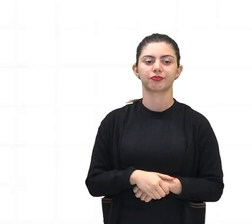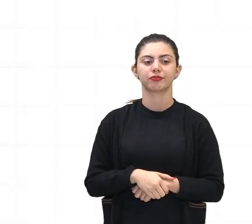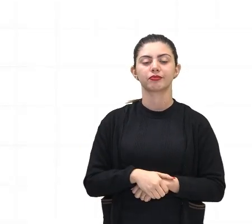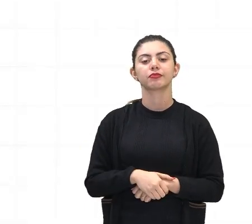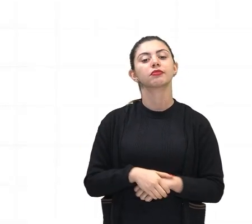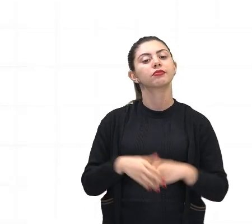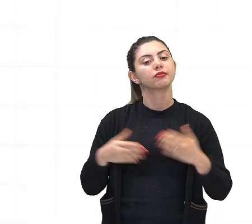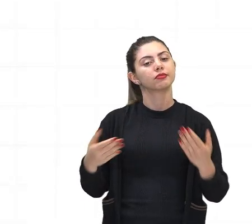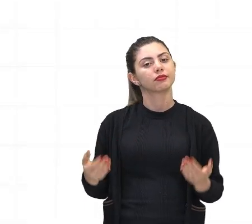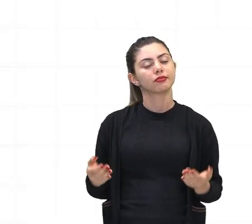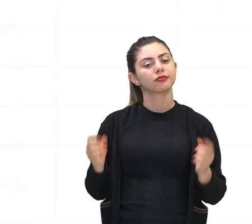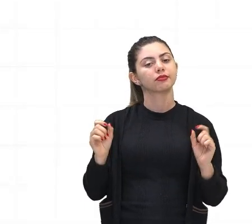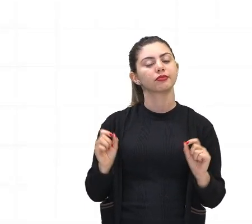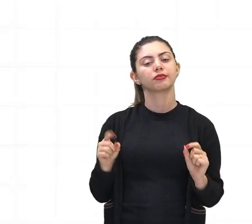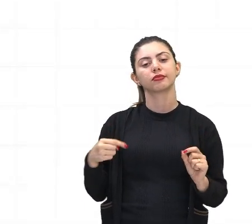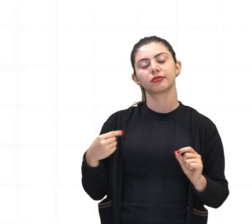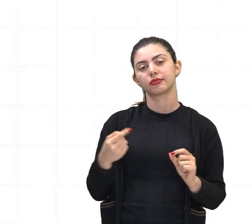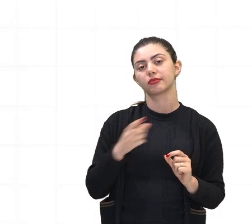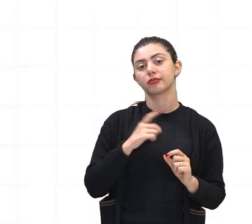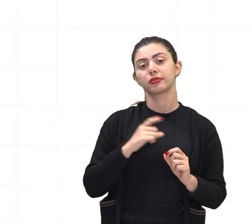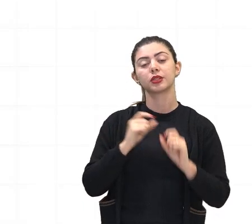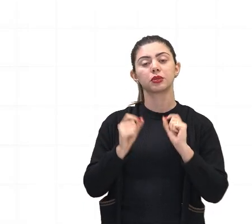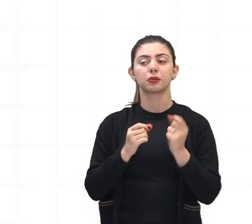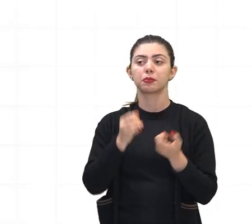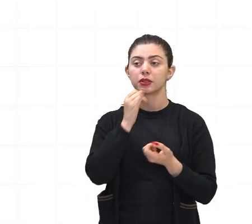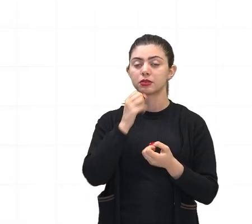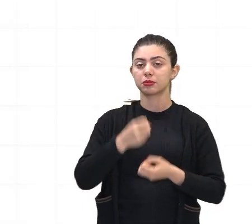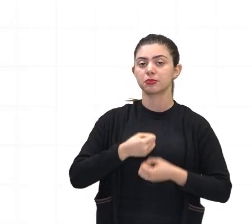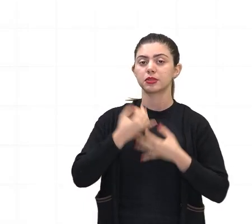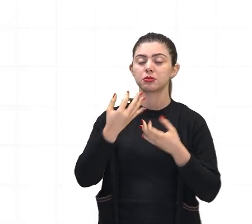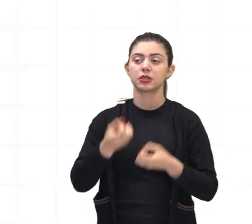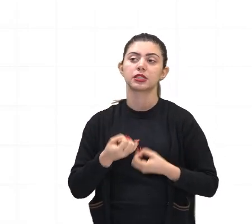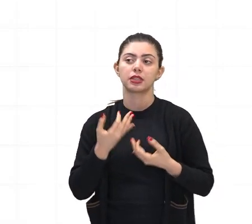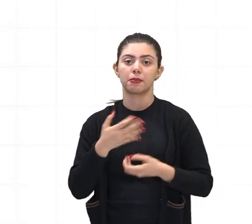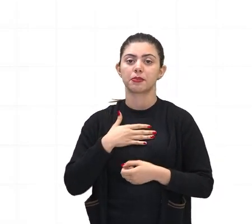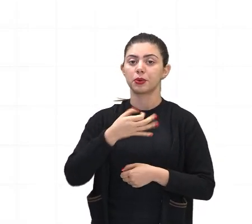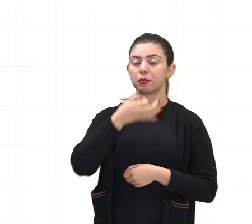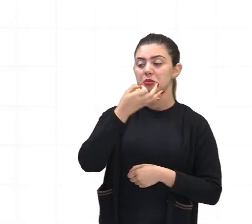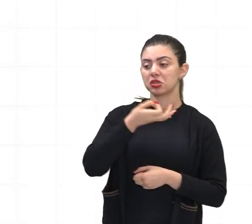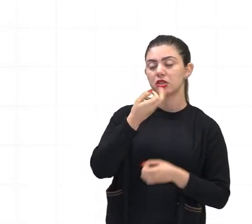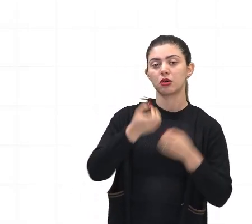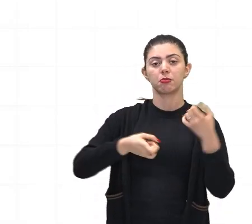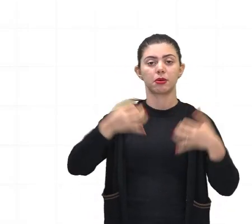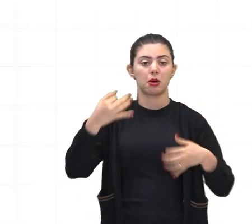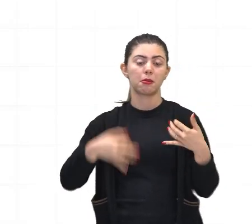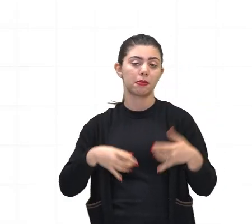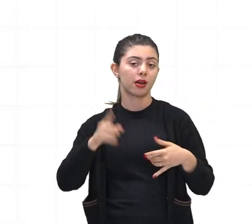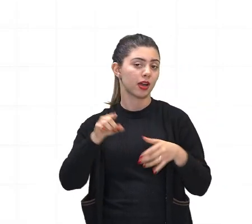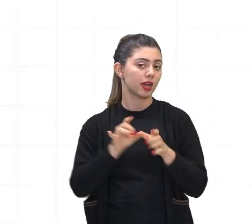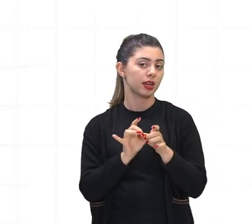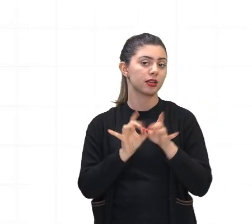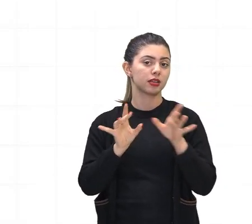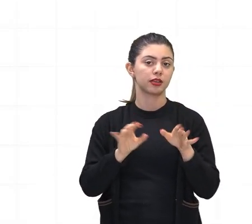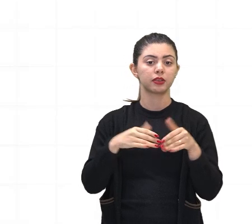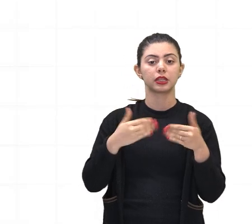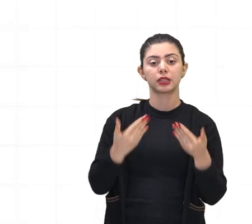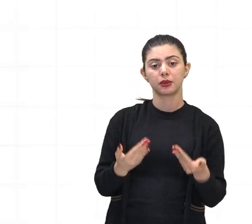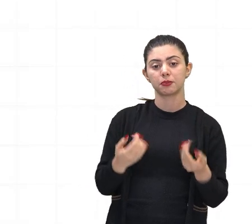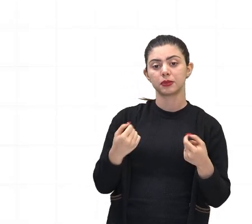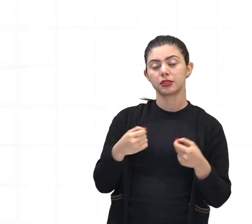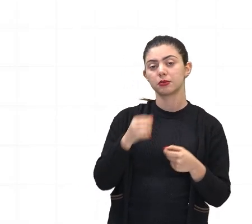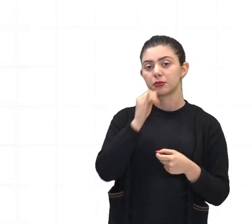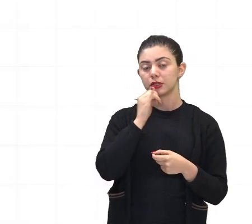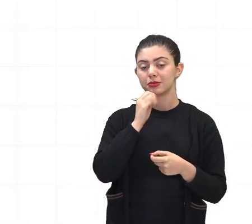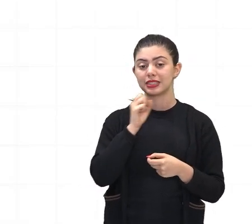Assim, como temos a liberdade de expressar nossas opiniões, também temos que responder pelas